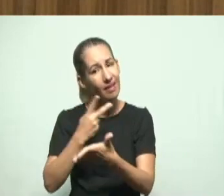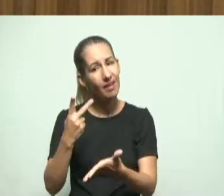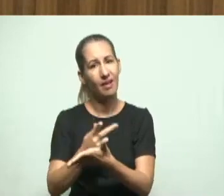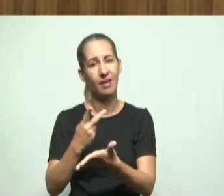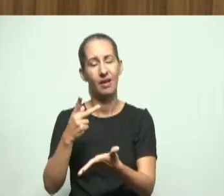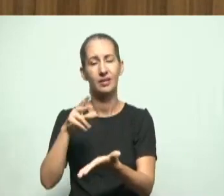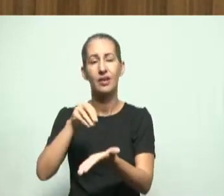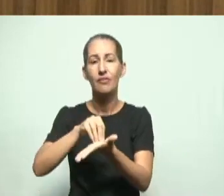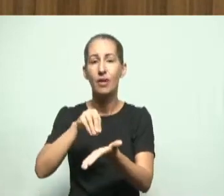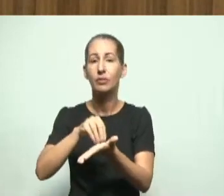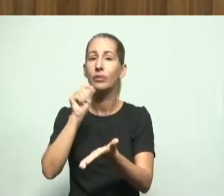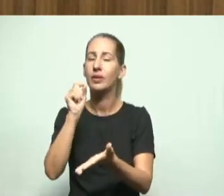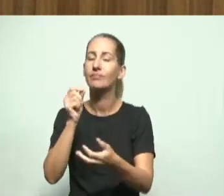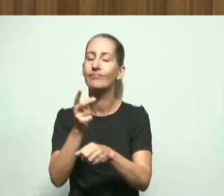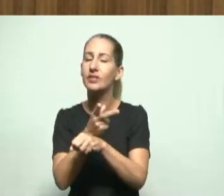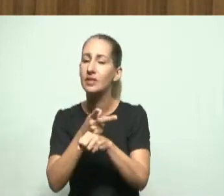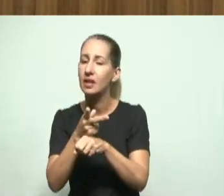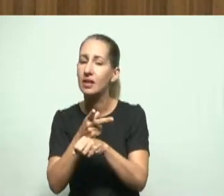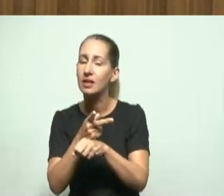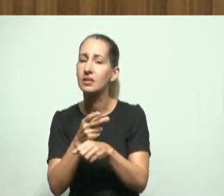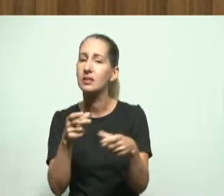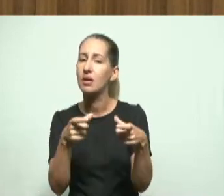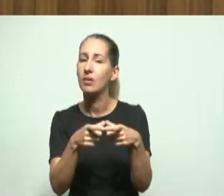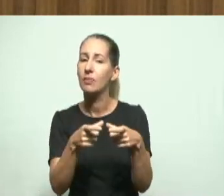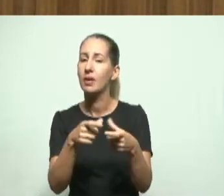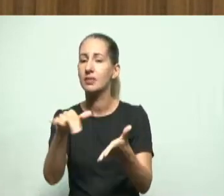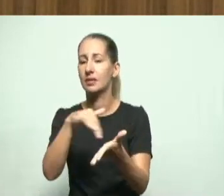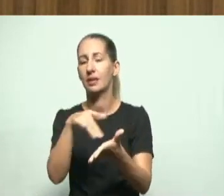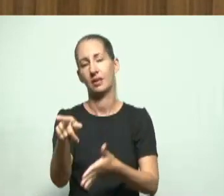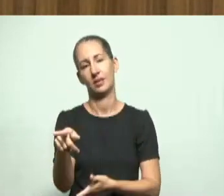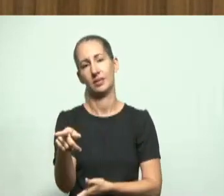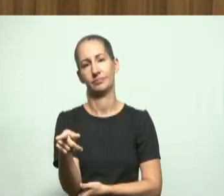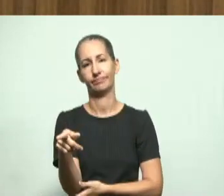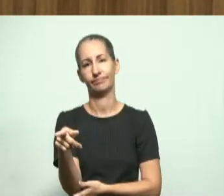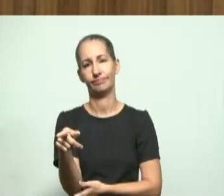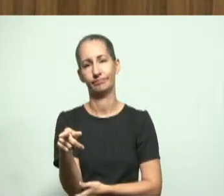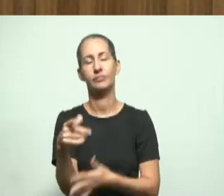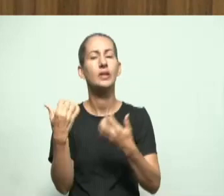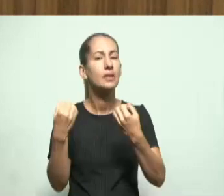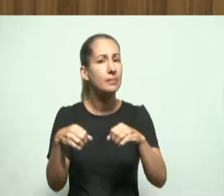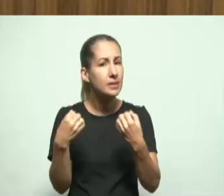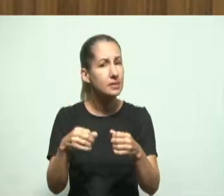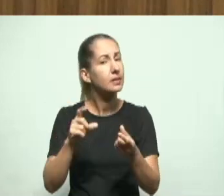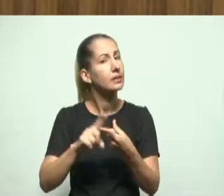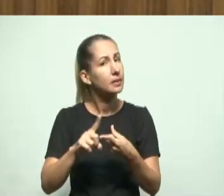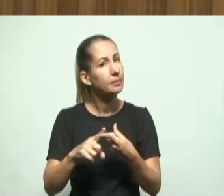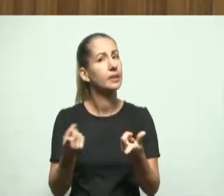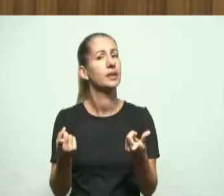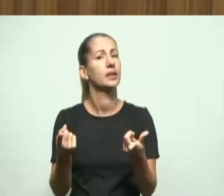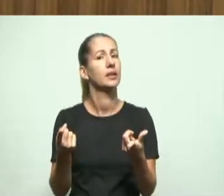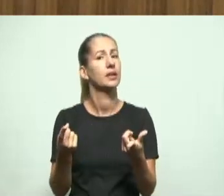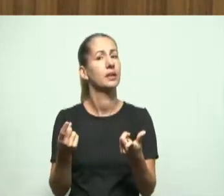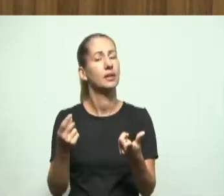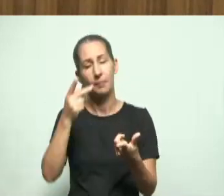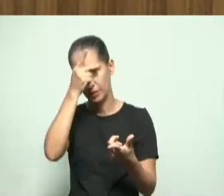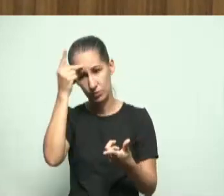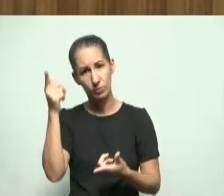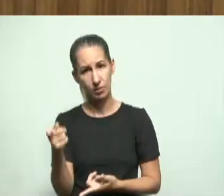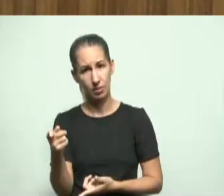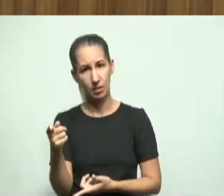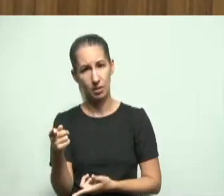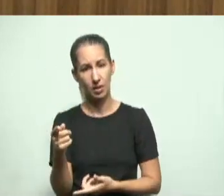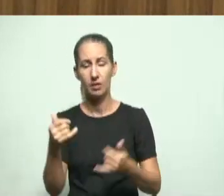de fiscalização por parte da secretaria. E é necessário também ter funcionário. Também foi dito